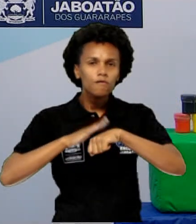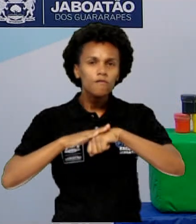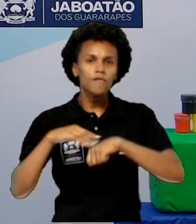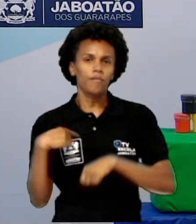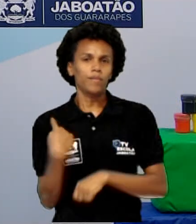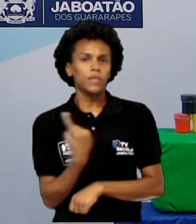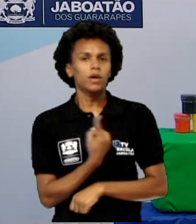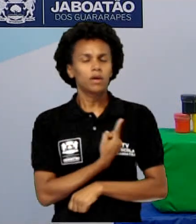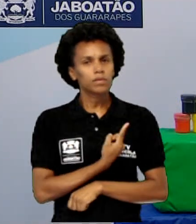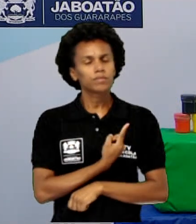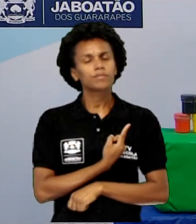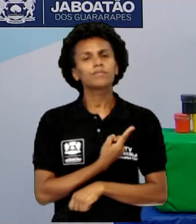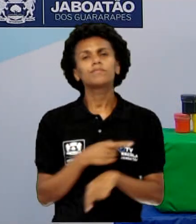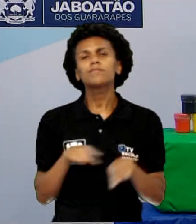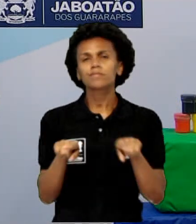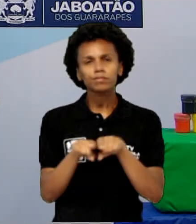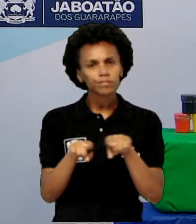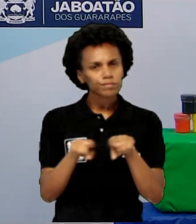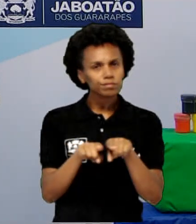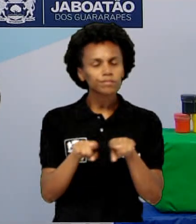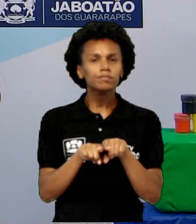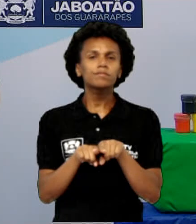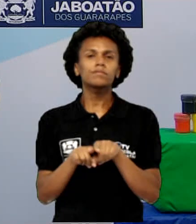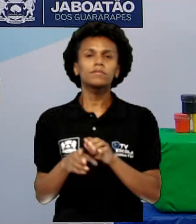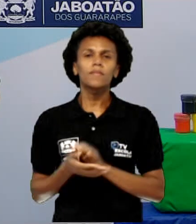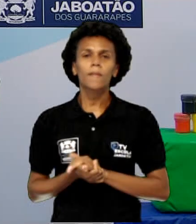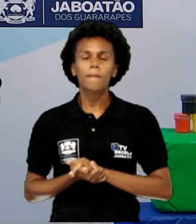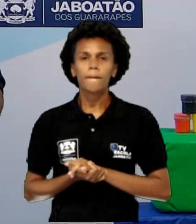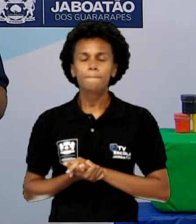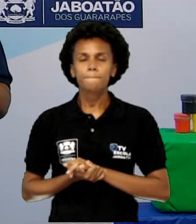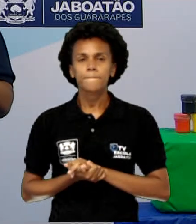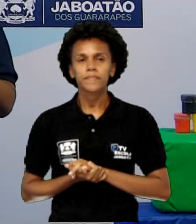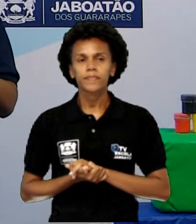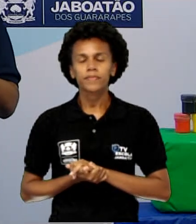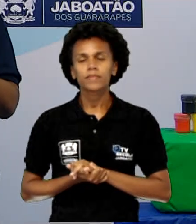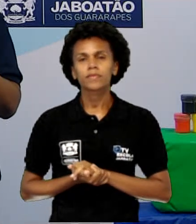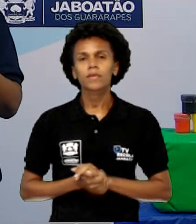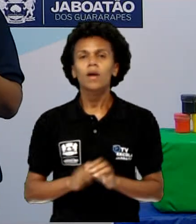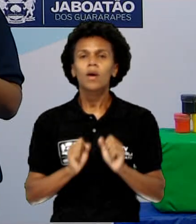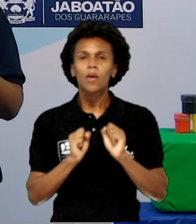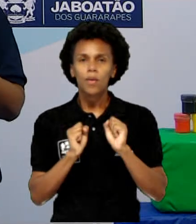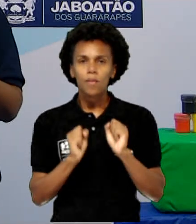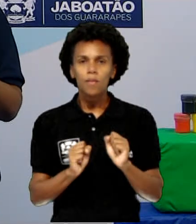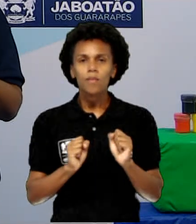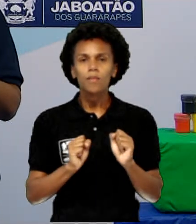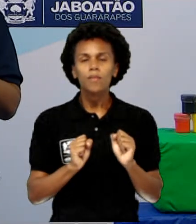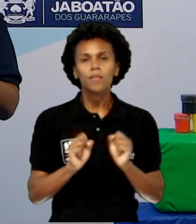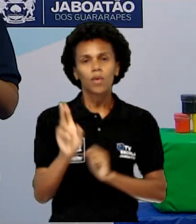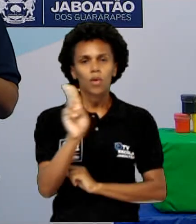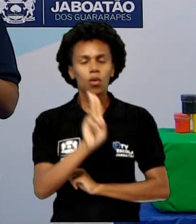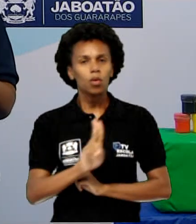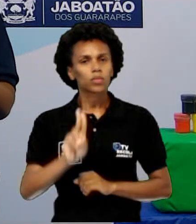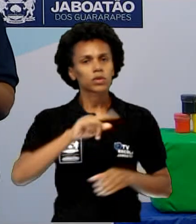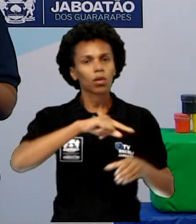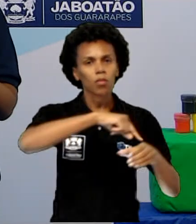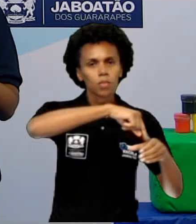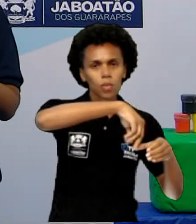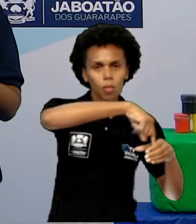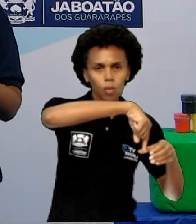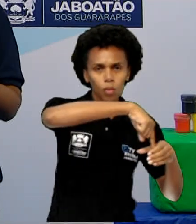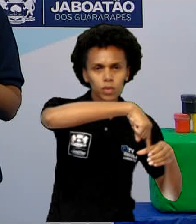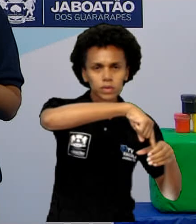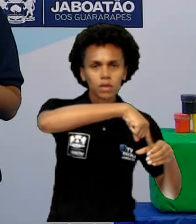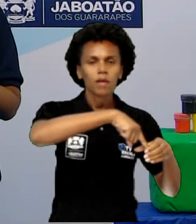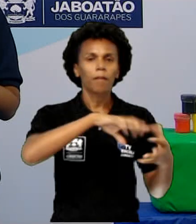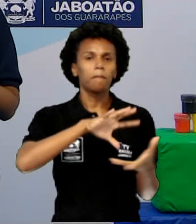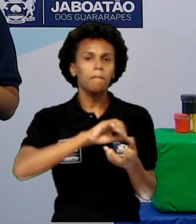uma pigmentação que pode ser tinta, ou pode ser, tem algumas pessoas que fazem pigmentação a partir de barro, terra, carvão, com